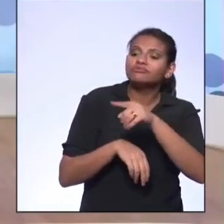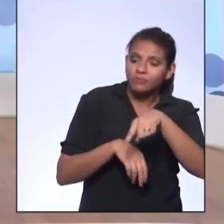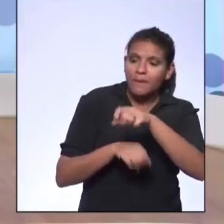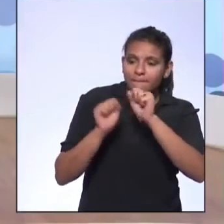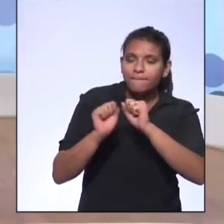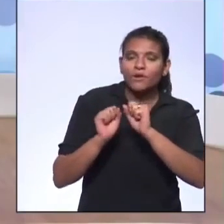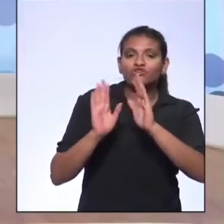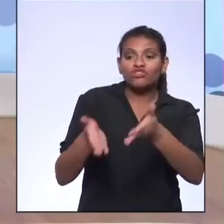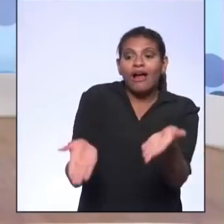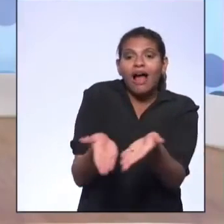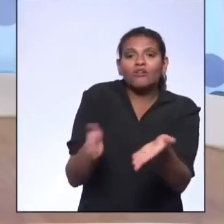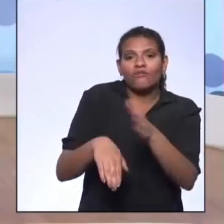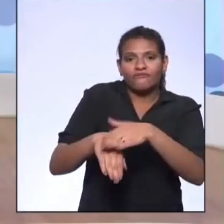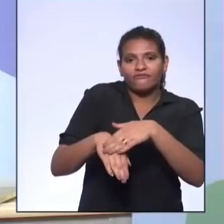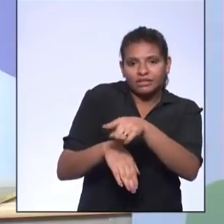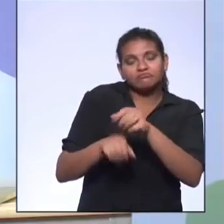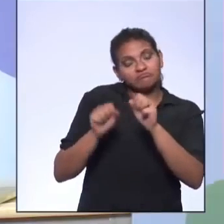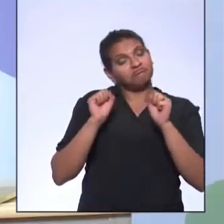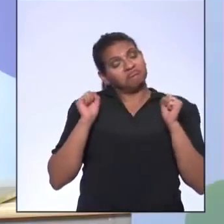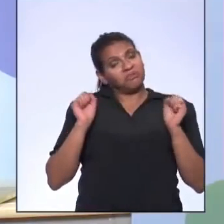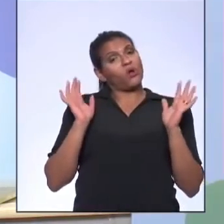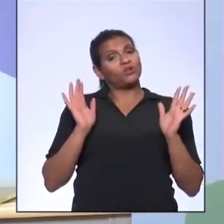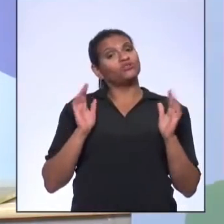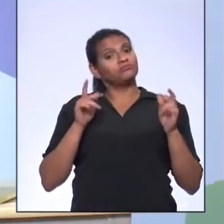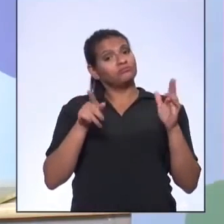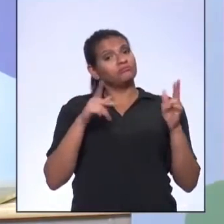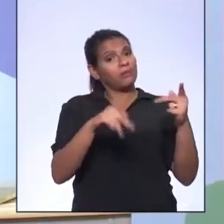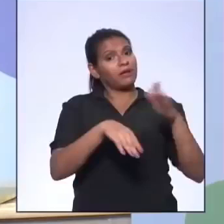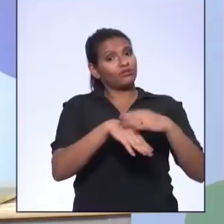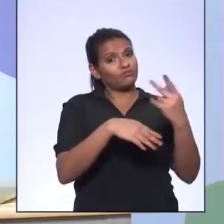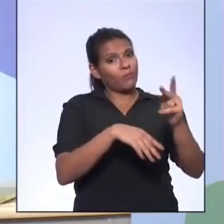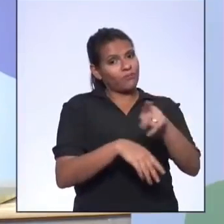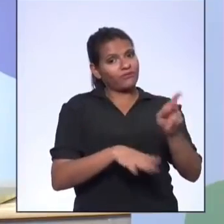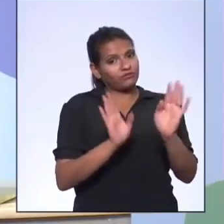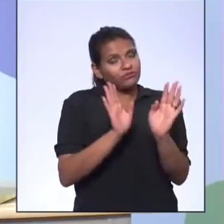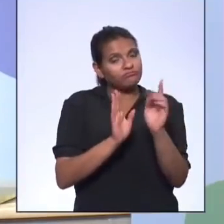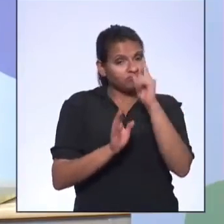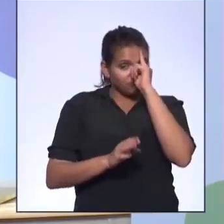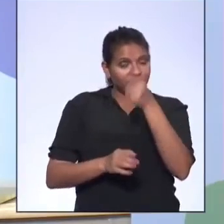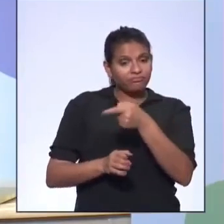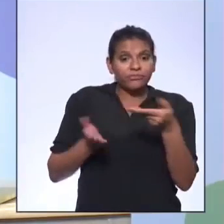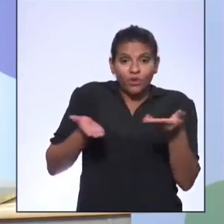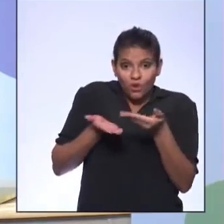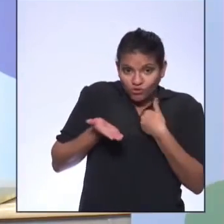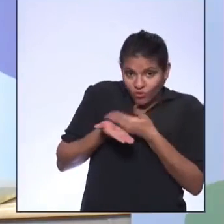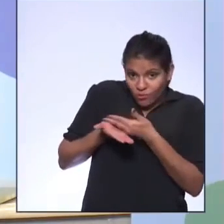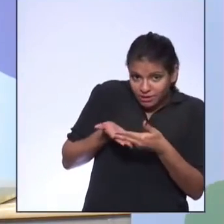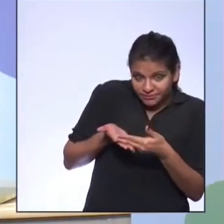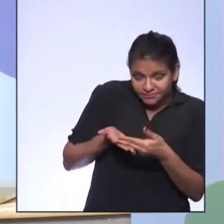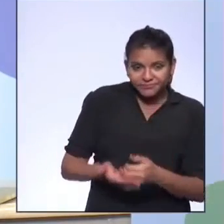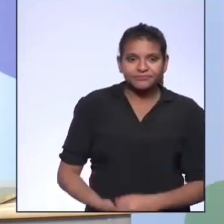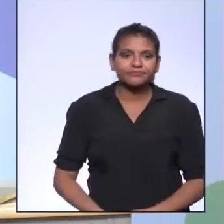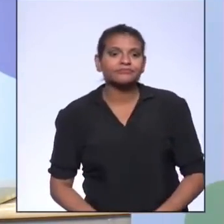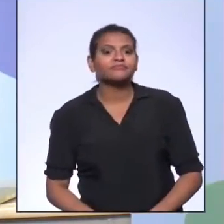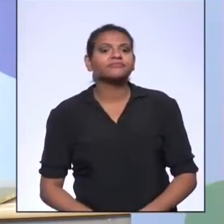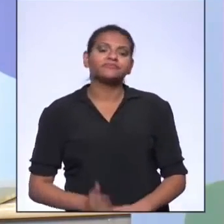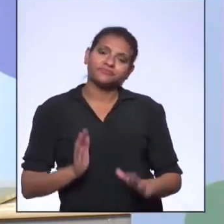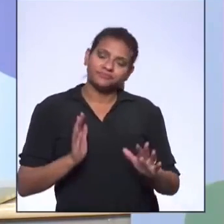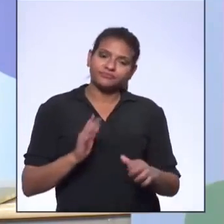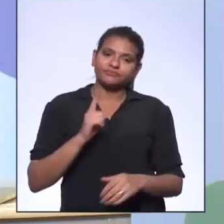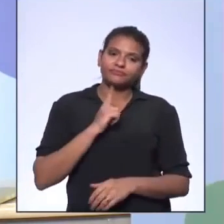vai fazer na próxima aula. Ainda hoje é a introdução da situação aqui. Vamos lá para